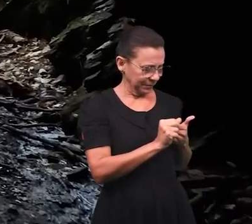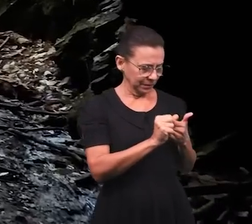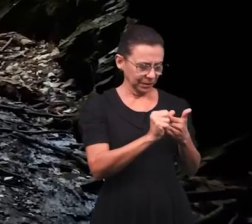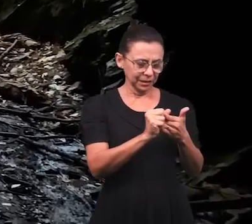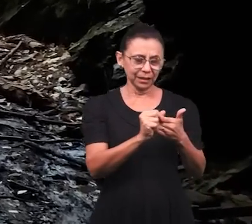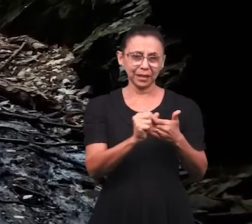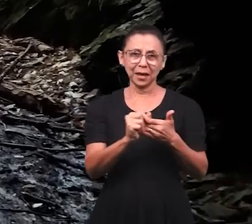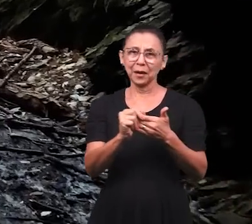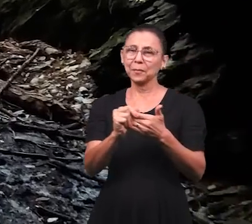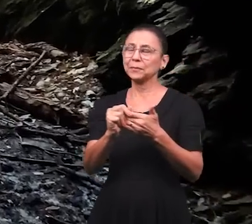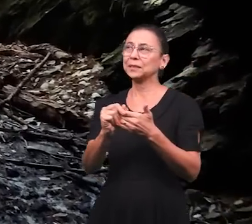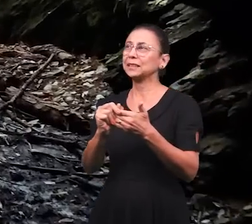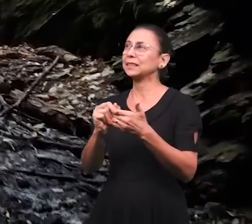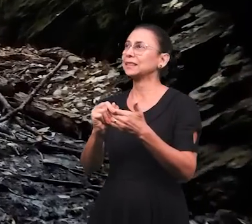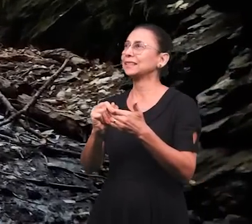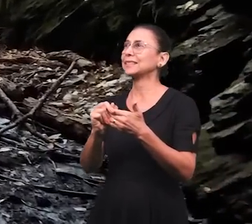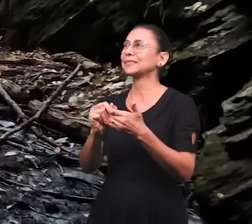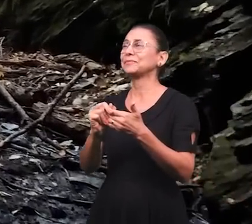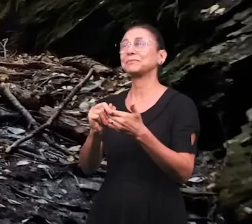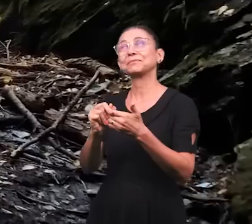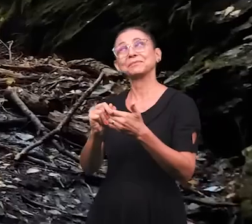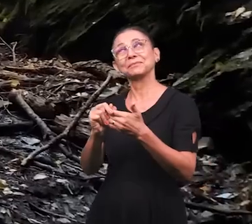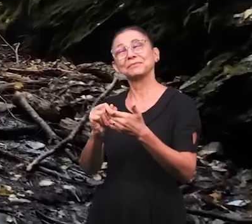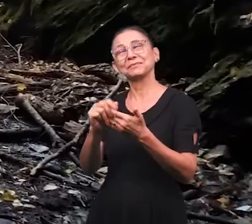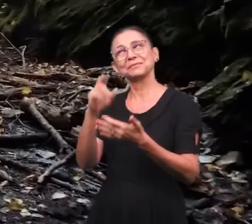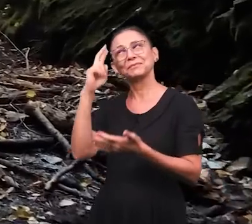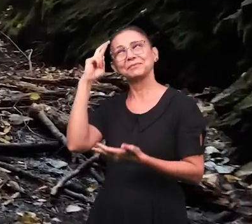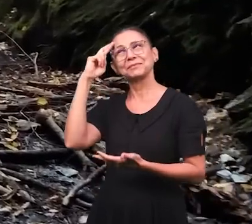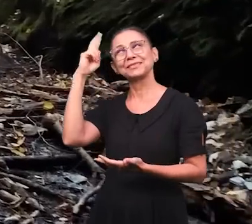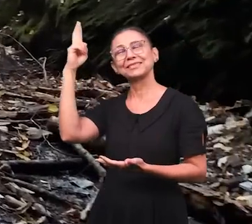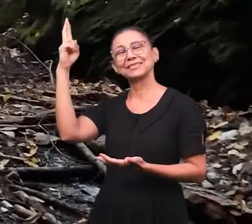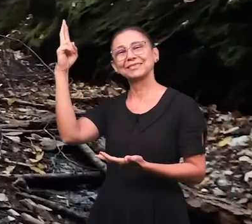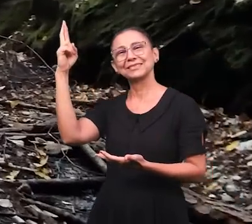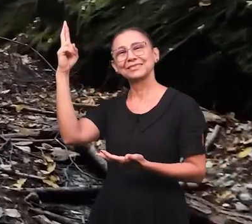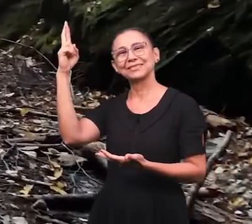Guia-me, Senhor. Guia-me,